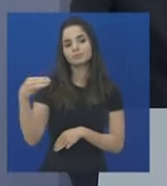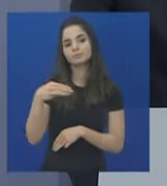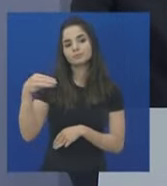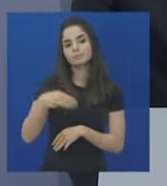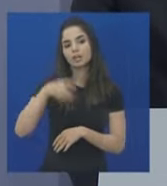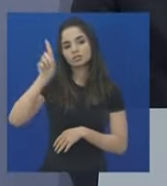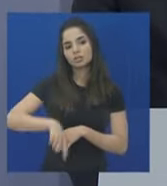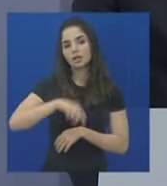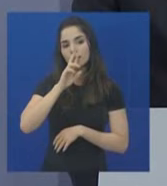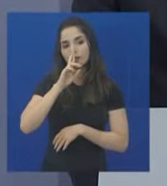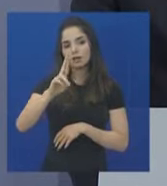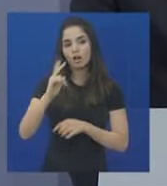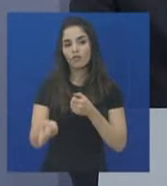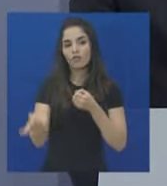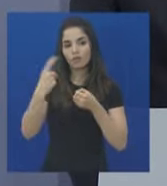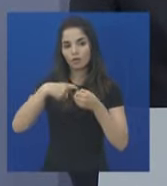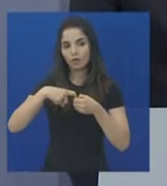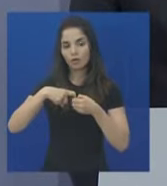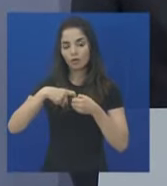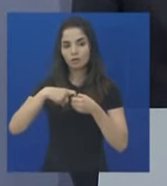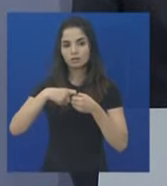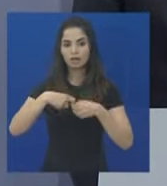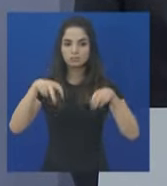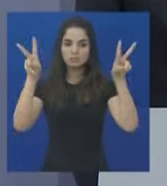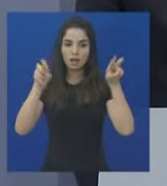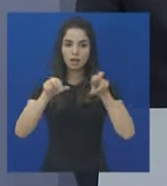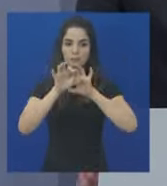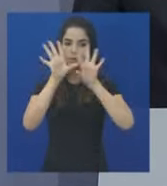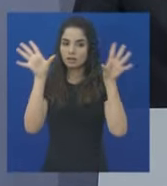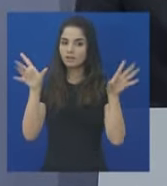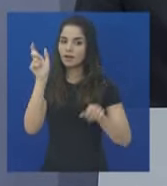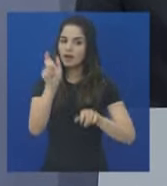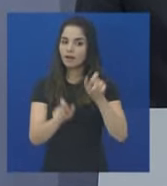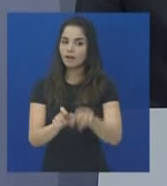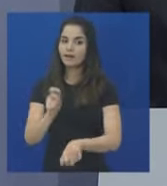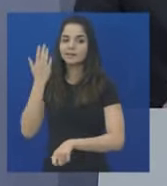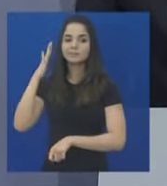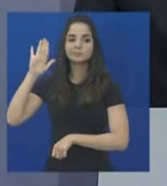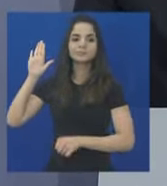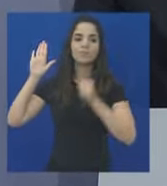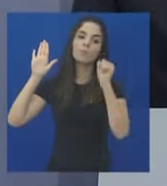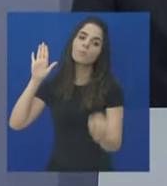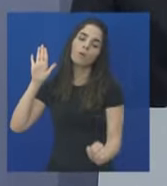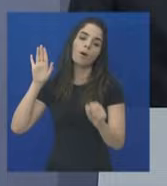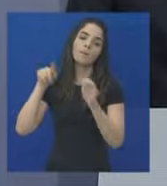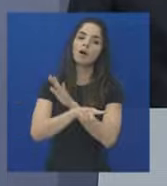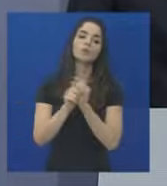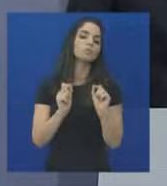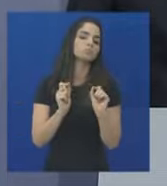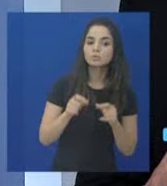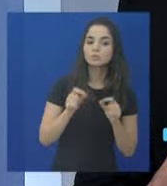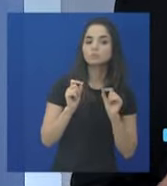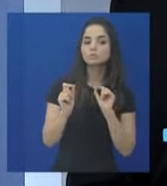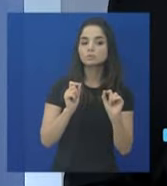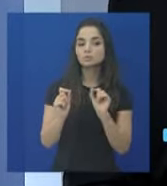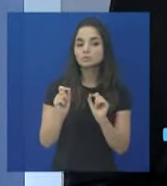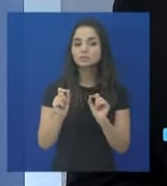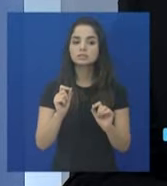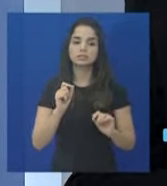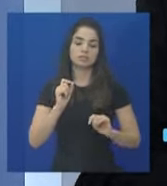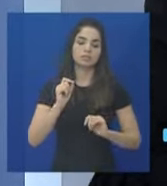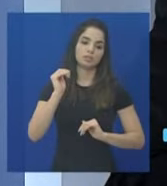resposta e também voltaremos com o bloco de tema livre. Cada candidato poderá perguntar o que quiser aos concorrentes. Primeira